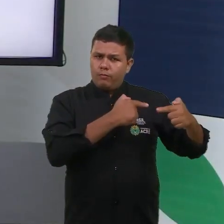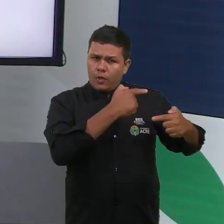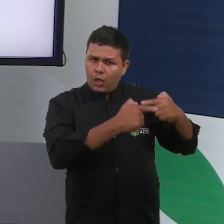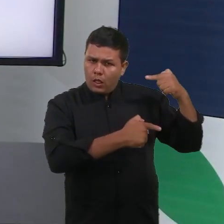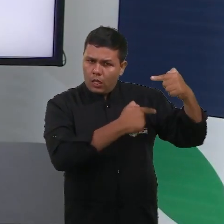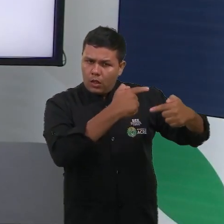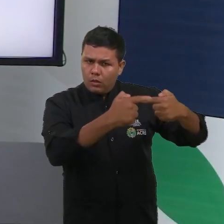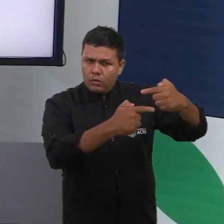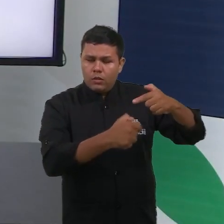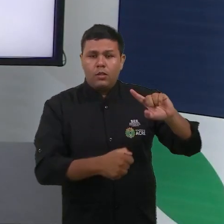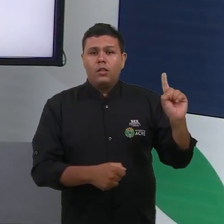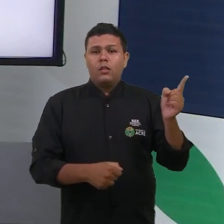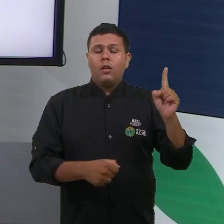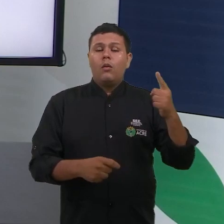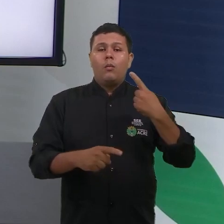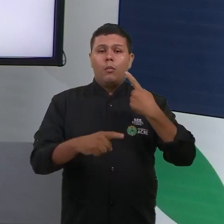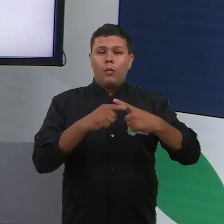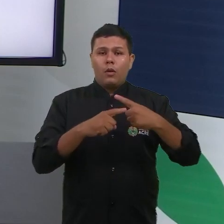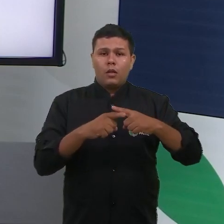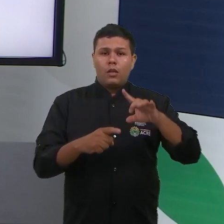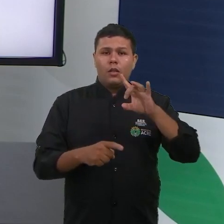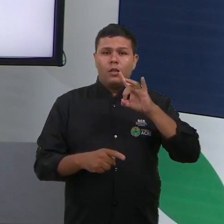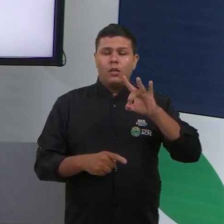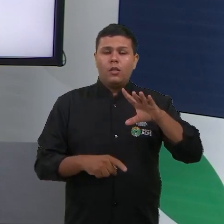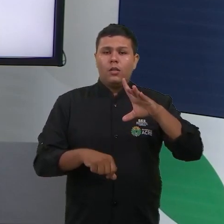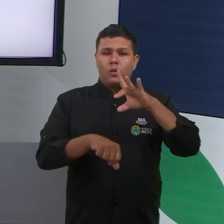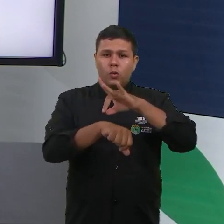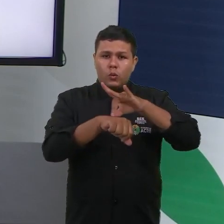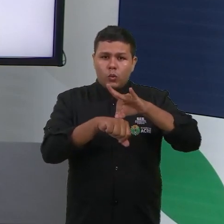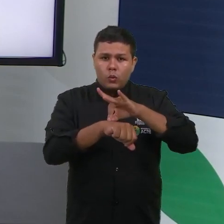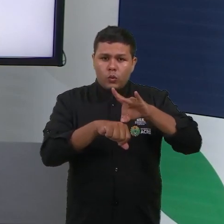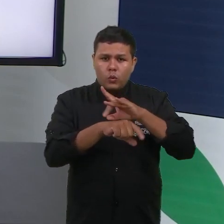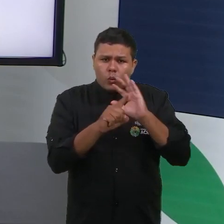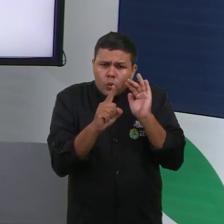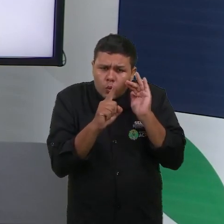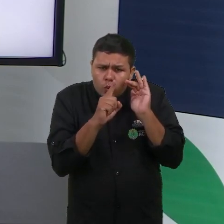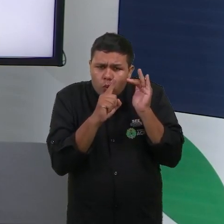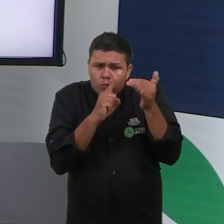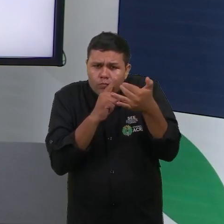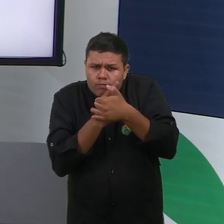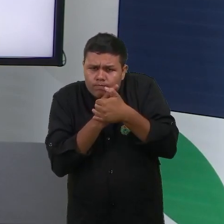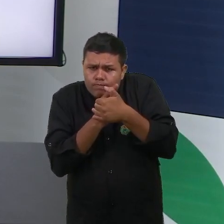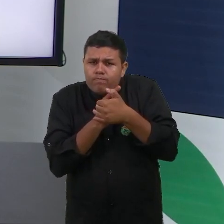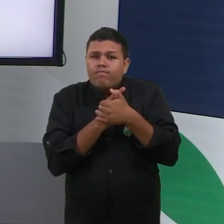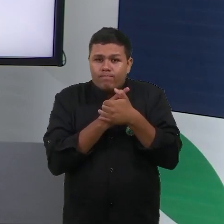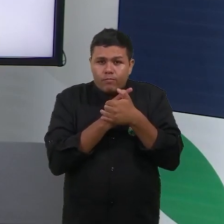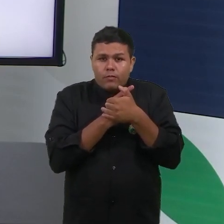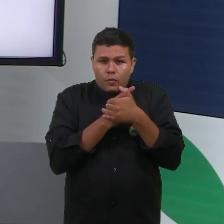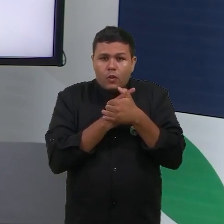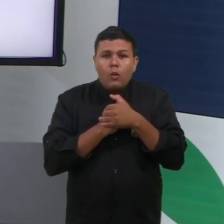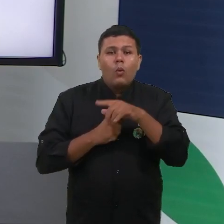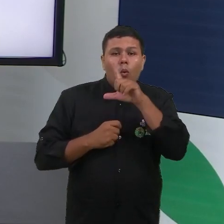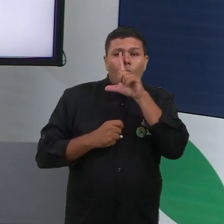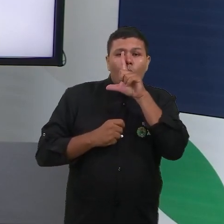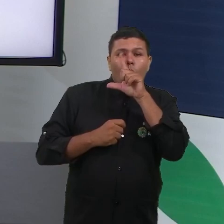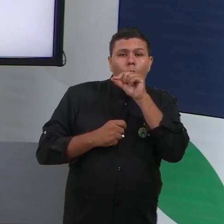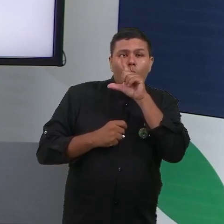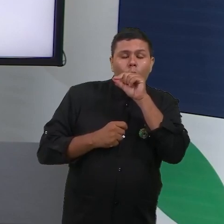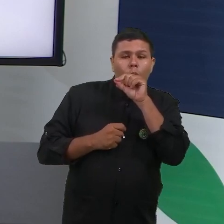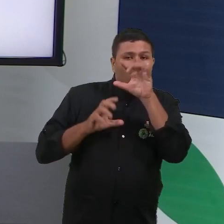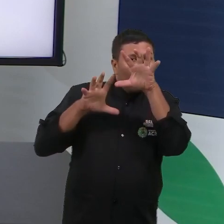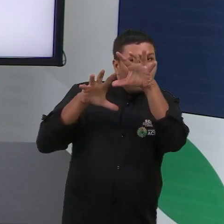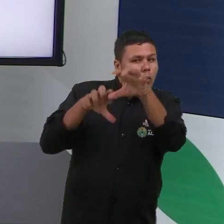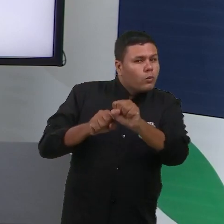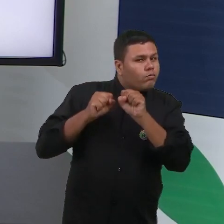Porque só os pretos, eles conseguem ali se esconder, se camuflar, né, do seu predador. Então, se ele